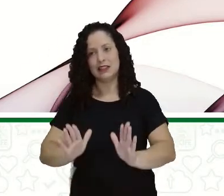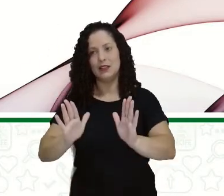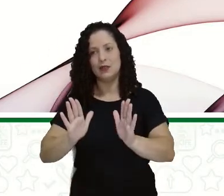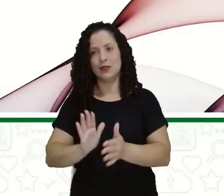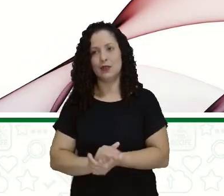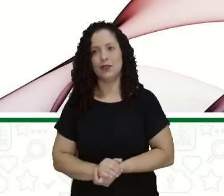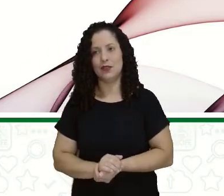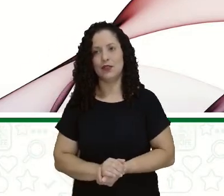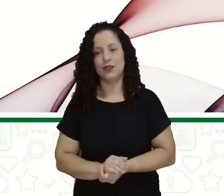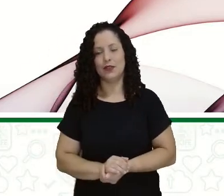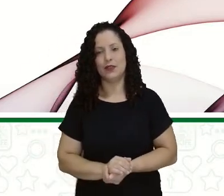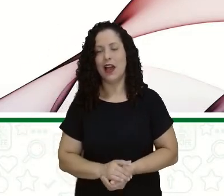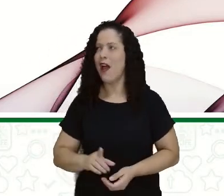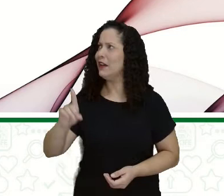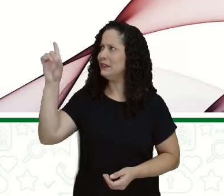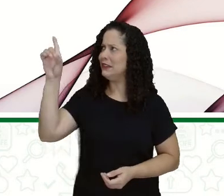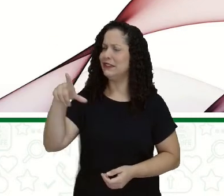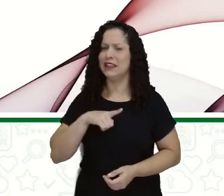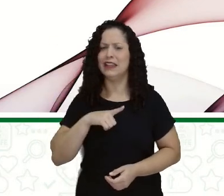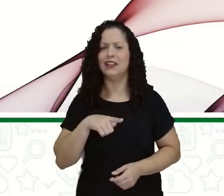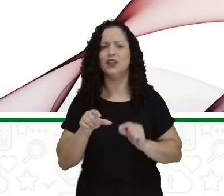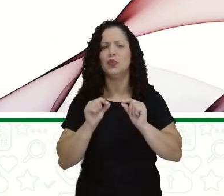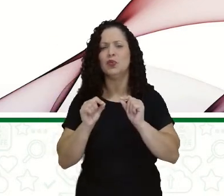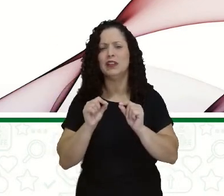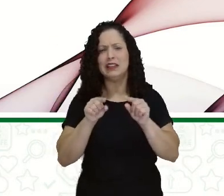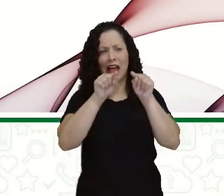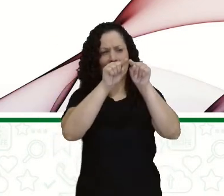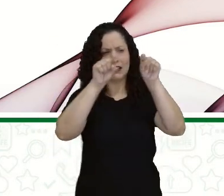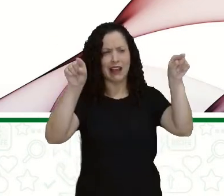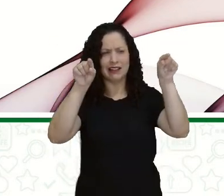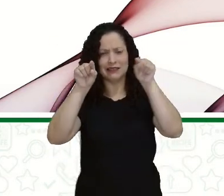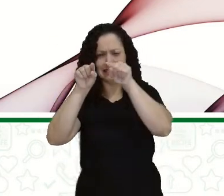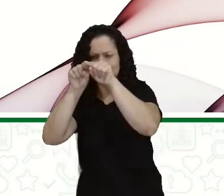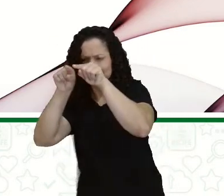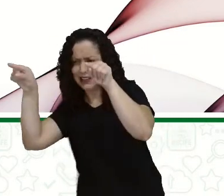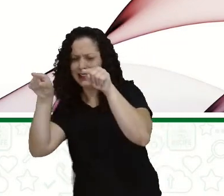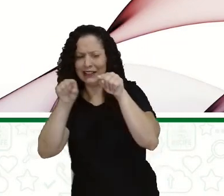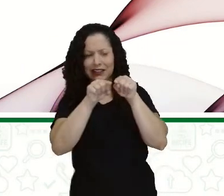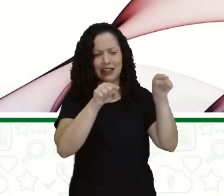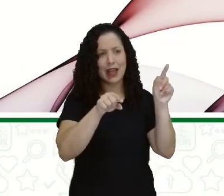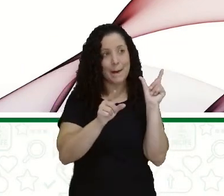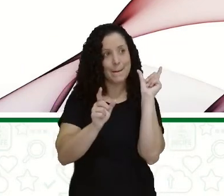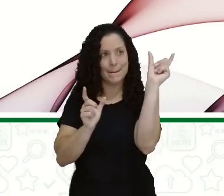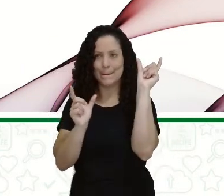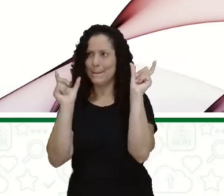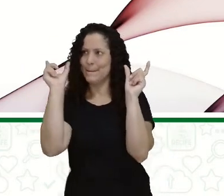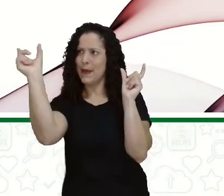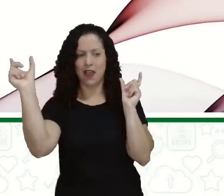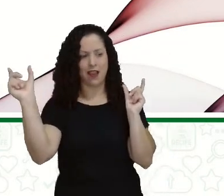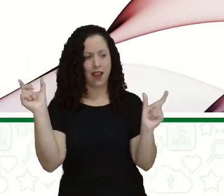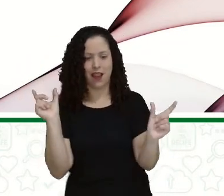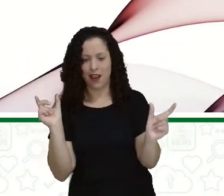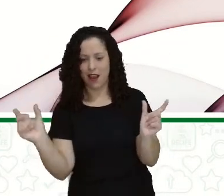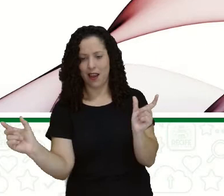tem aí os destaques, né? Eu destaquei aí umas palavras, percebem?